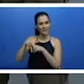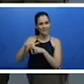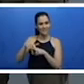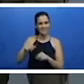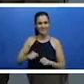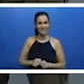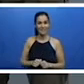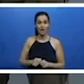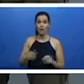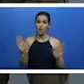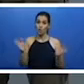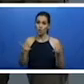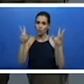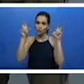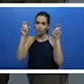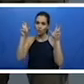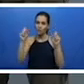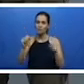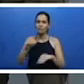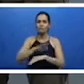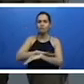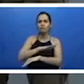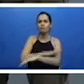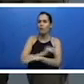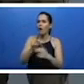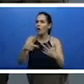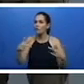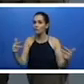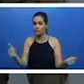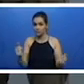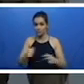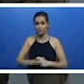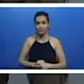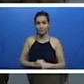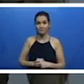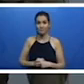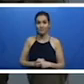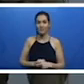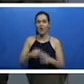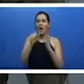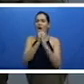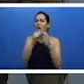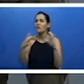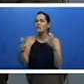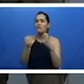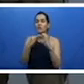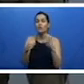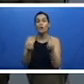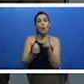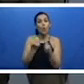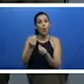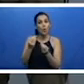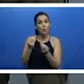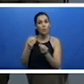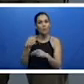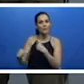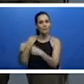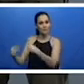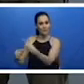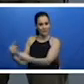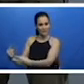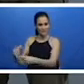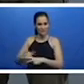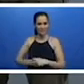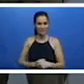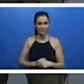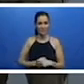os anfíbios. Eu vou falar sobre características gerais dos anfíbios e a reprodução desses animais. Bom, primeiramente